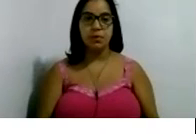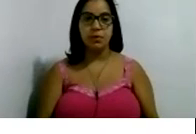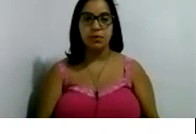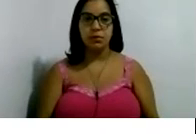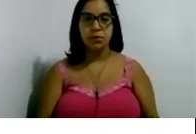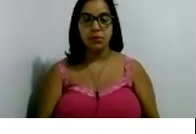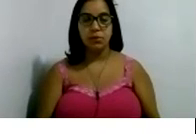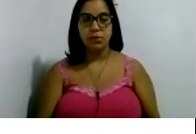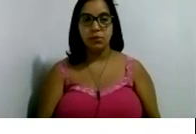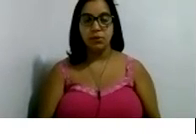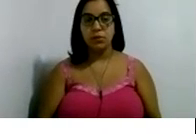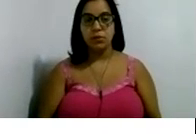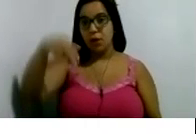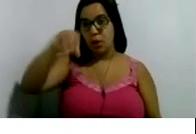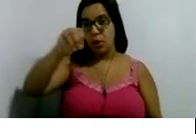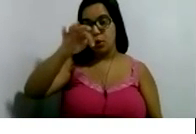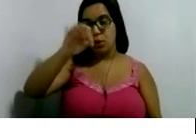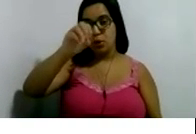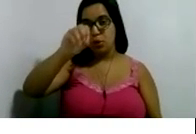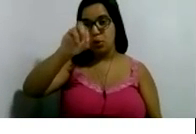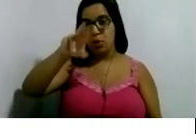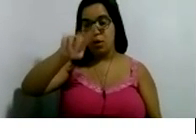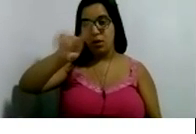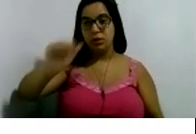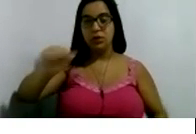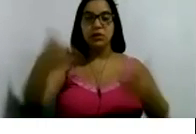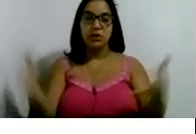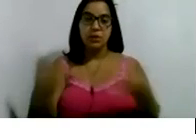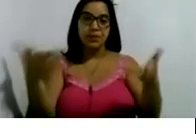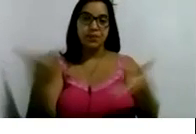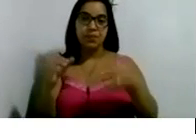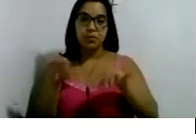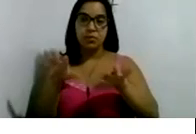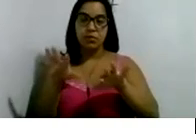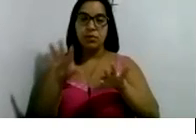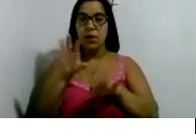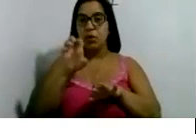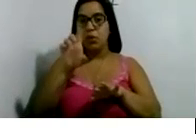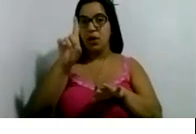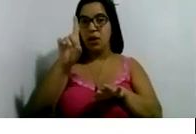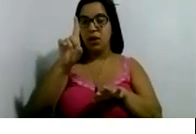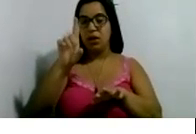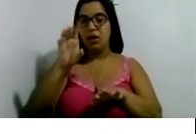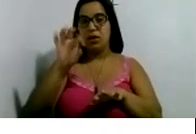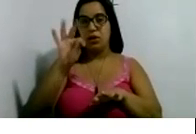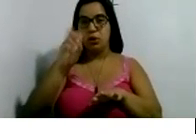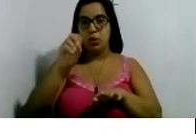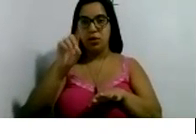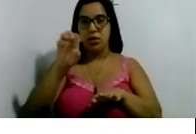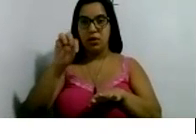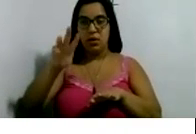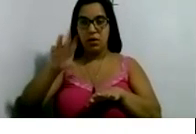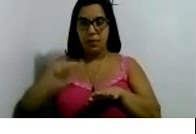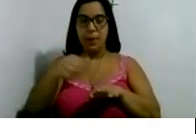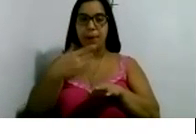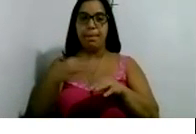Então, essa notocorda, ela também vai induzir a um espessamento do ectoderma, formando a placa